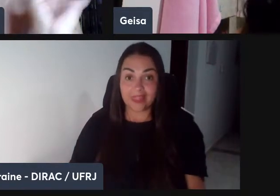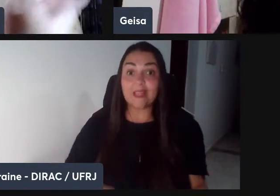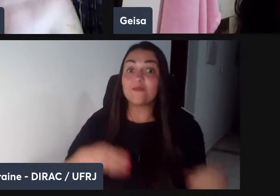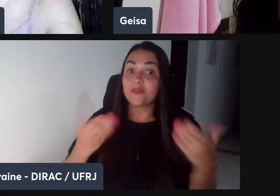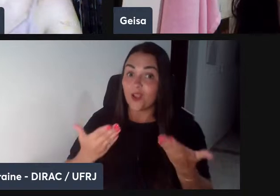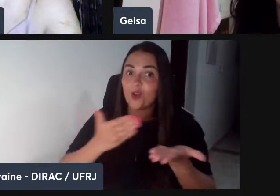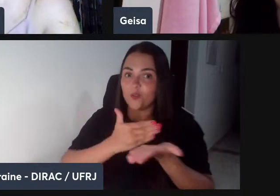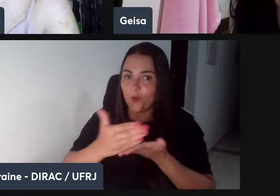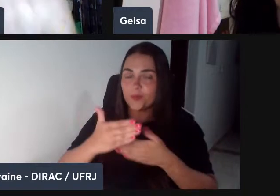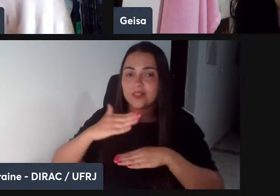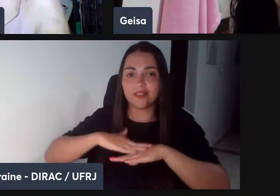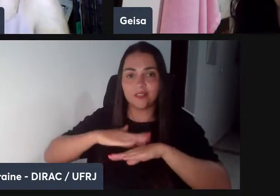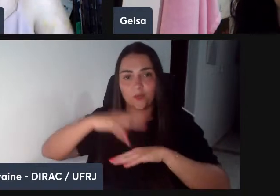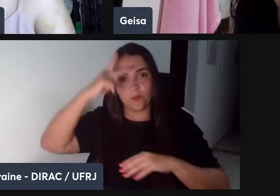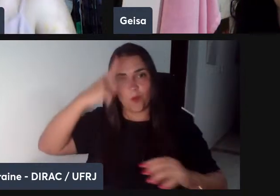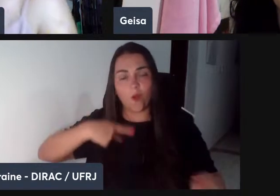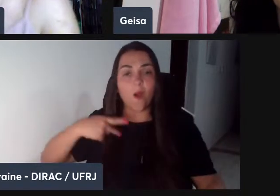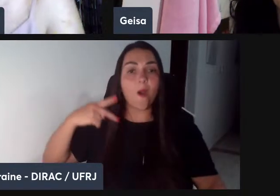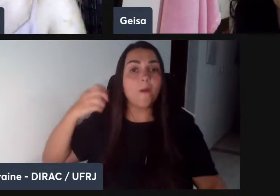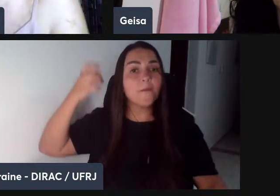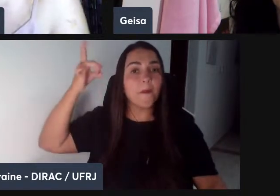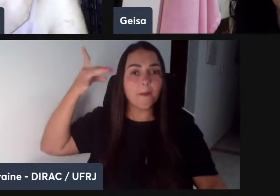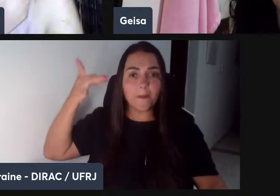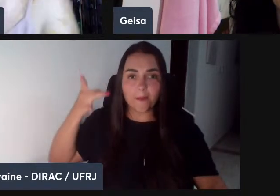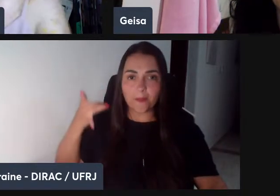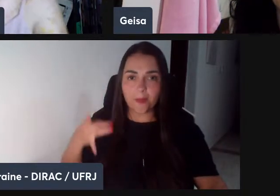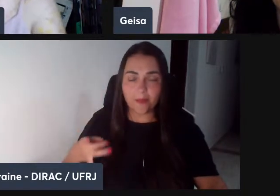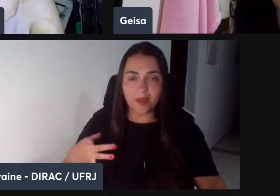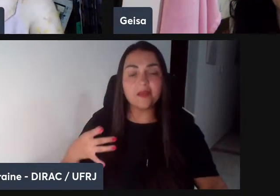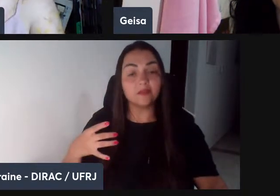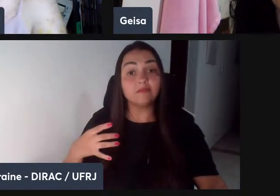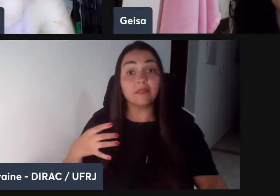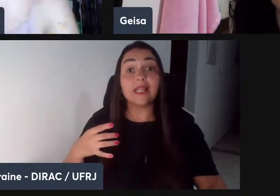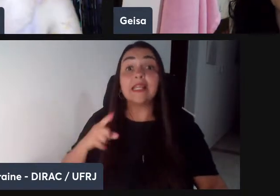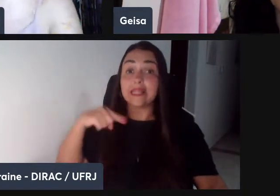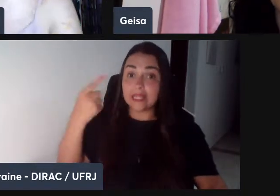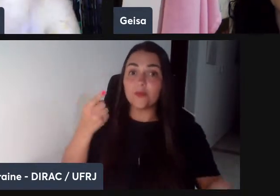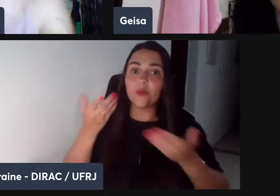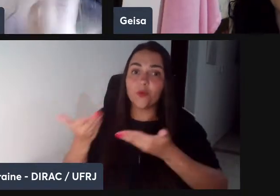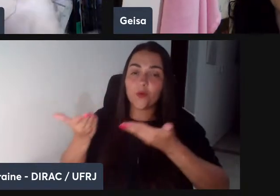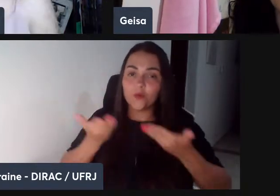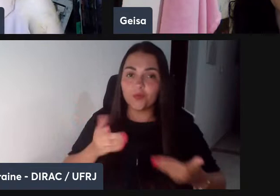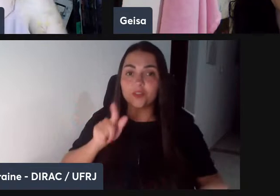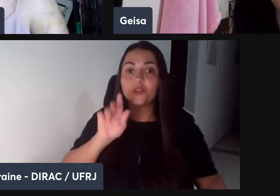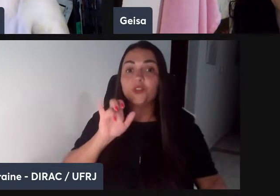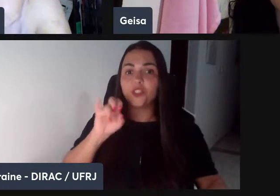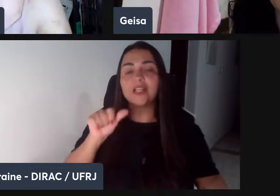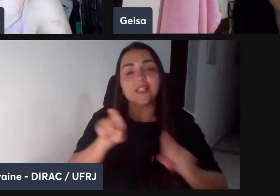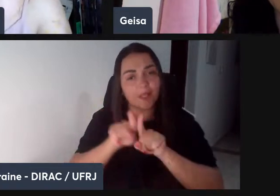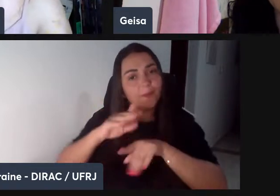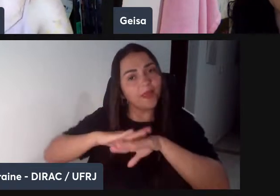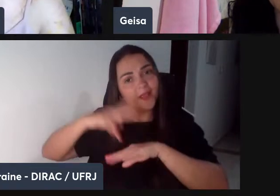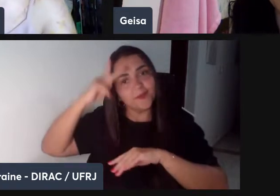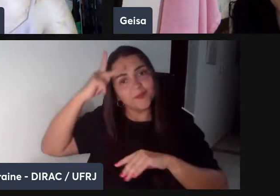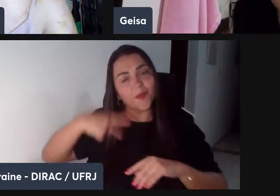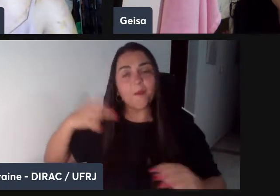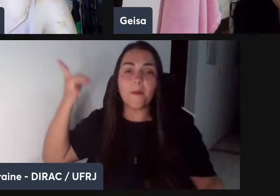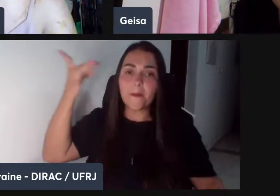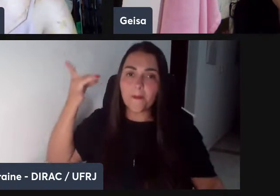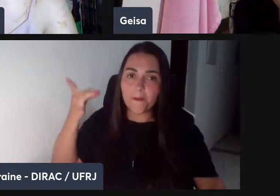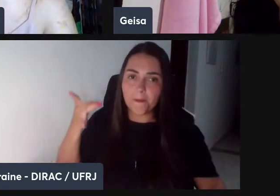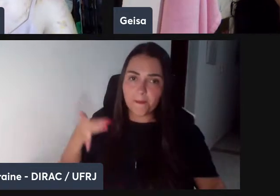e falar um pouquinho da minha história. Depois, eu passo para a Geisa também se apresentar e se descrever. E aí, a gente vai chamando as professoras